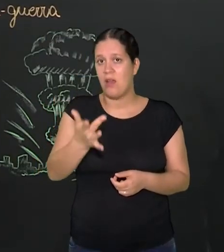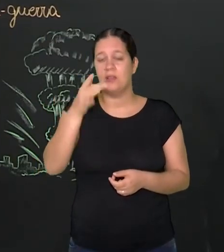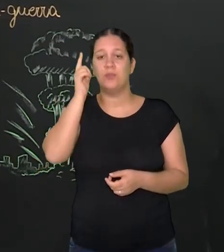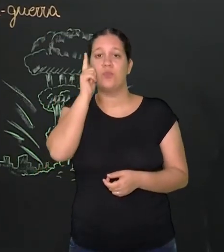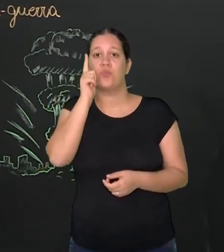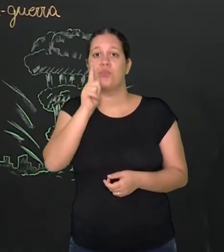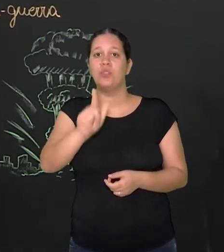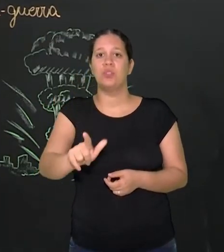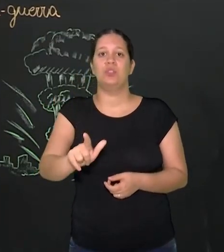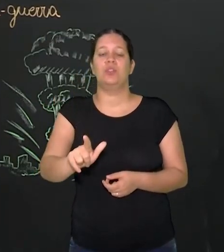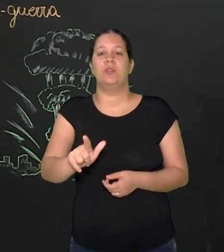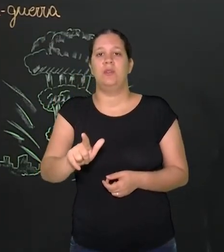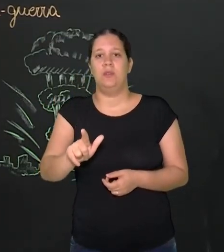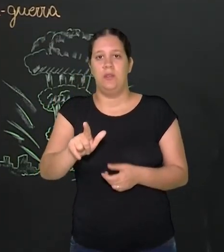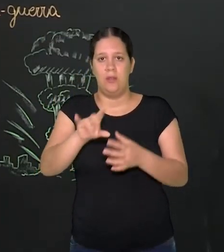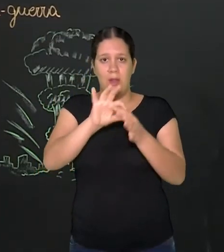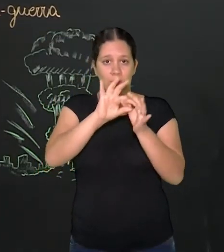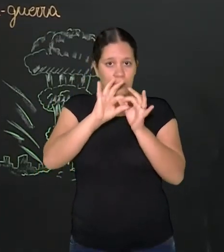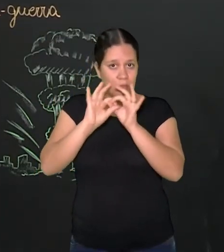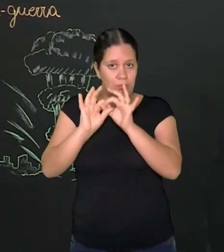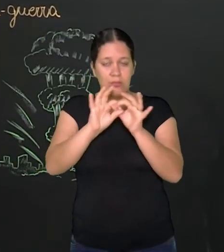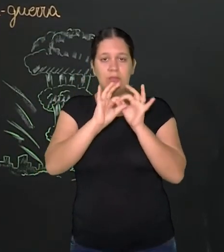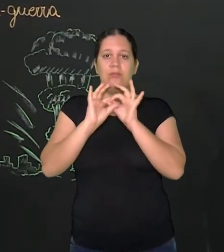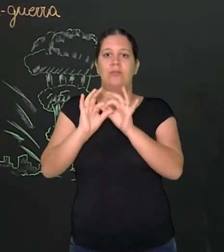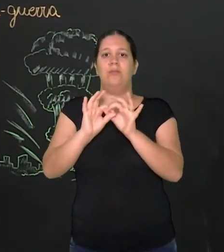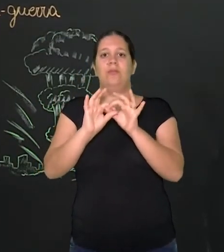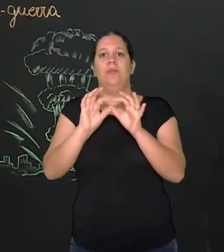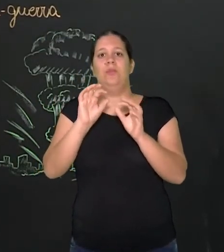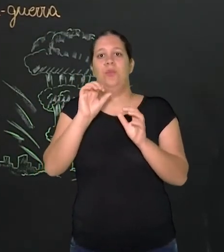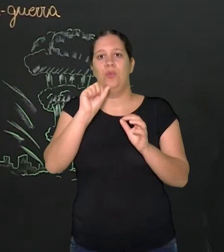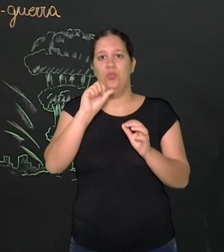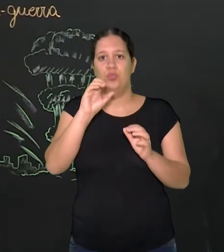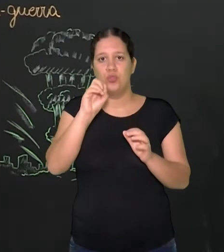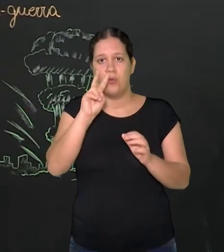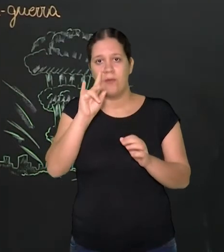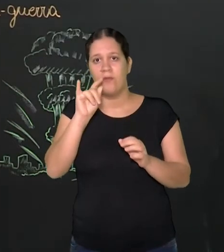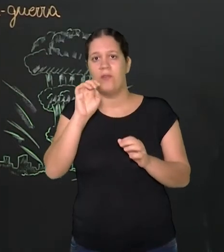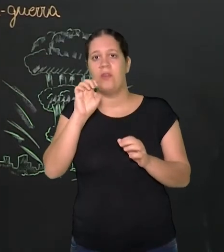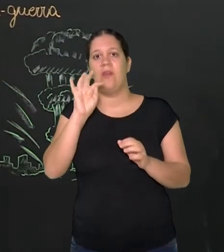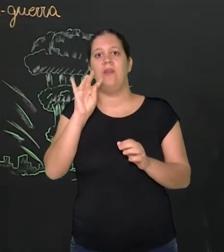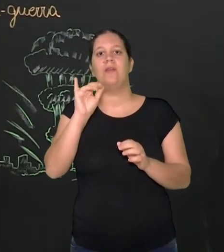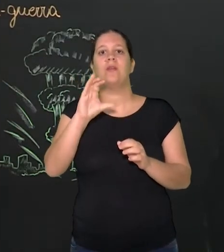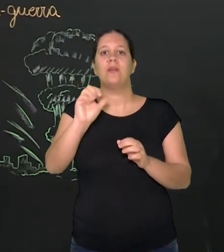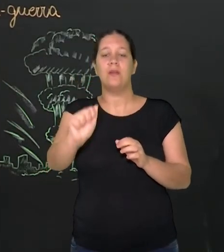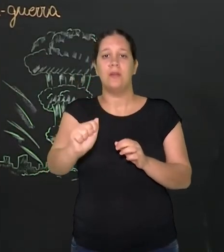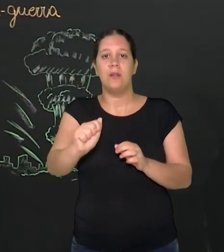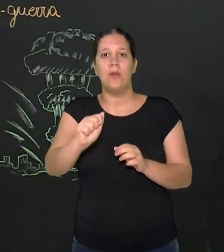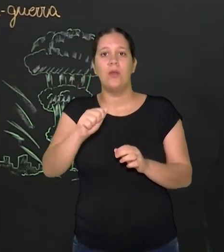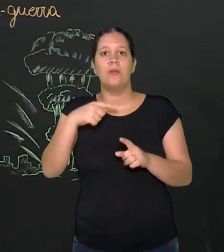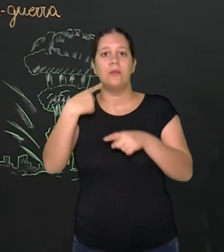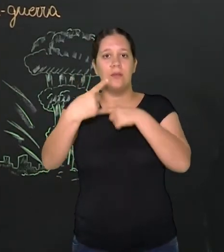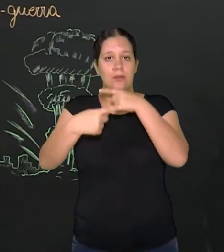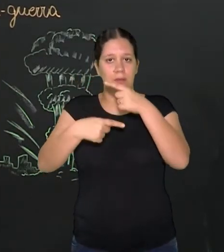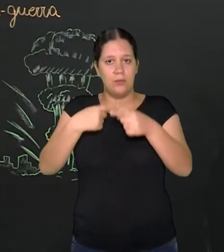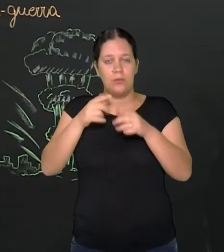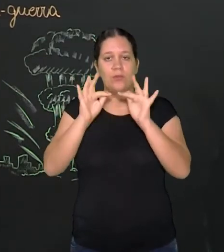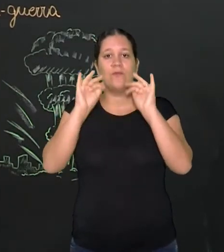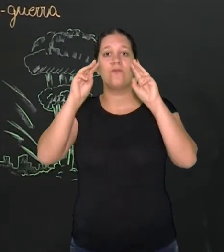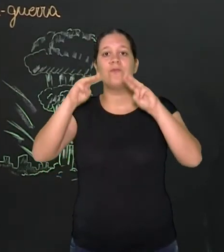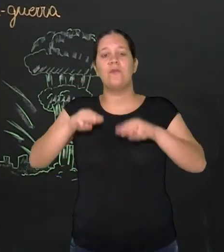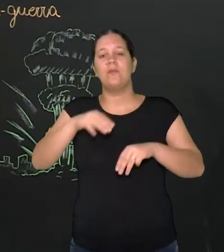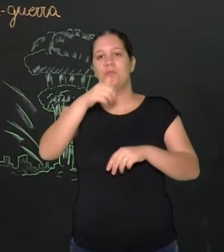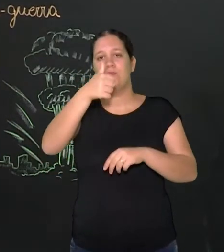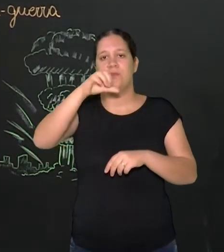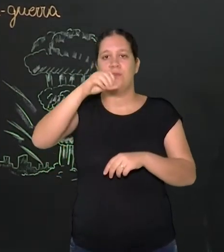fácil conquista da União Soviética, mas não foi assim que aconteceu. Outro aspecto importante foi que no final do